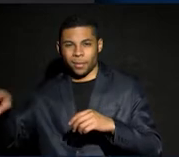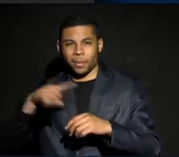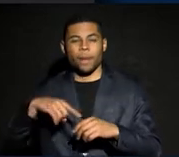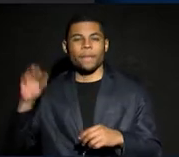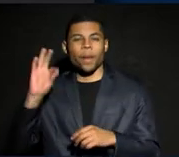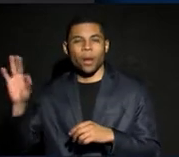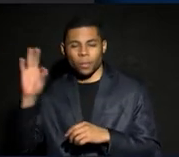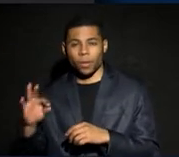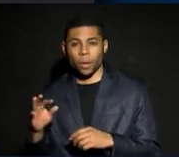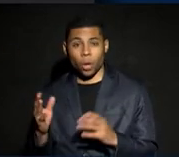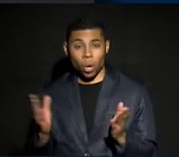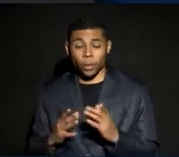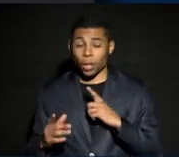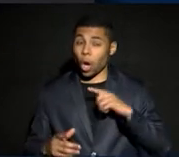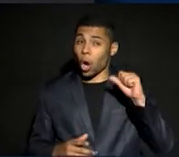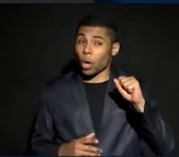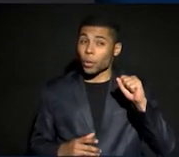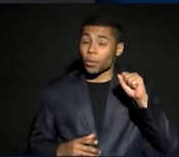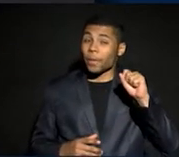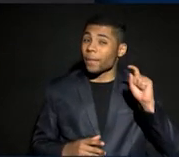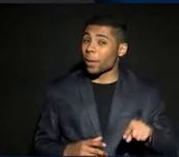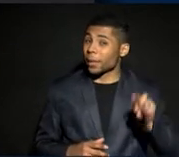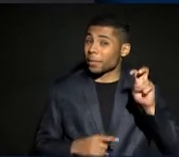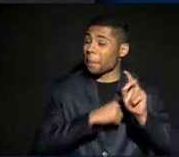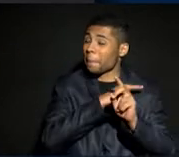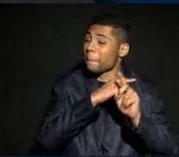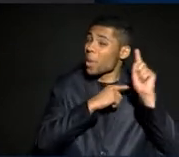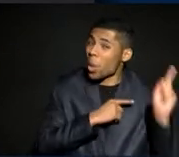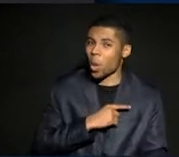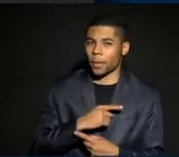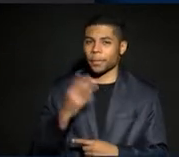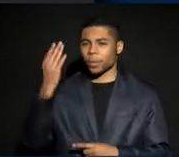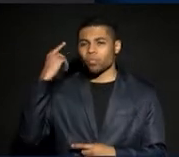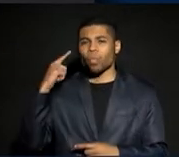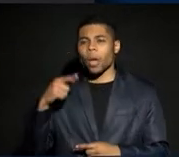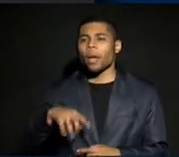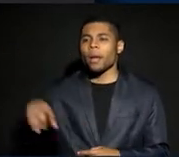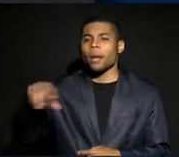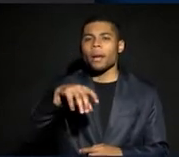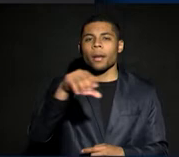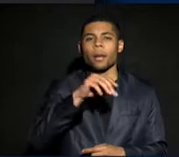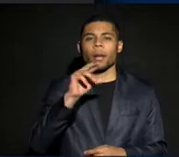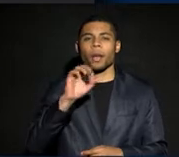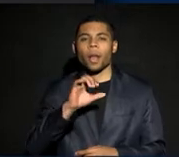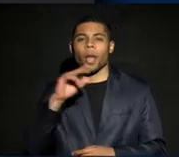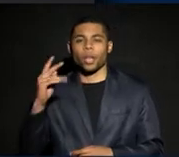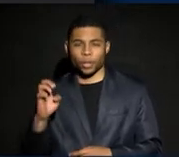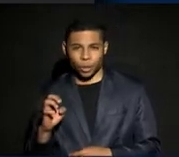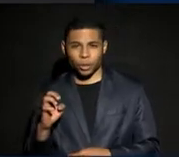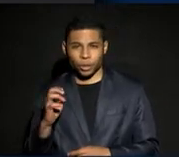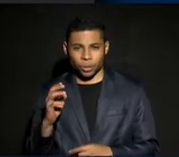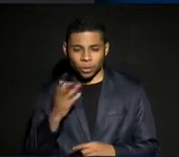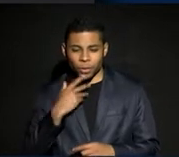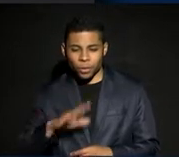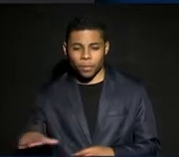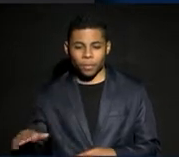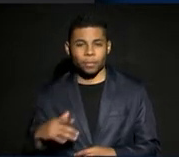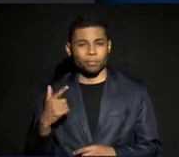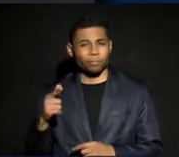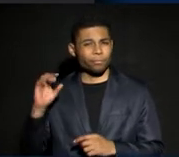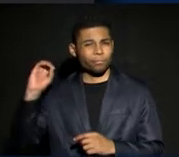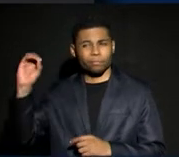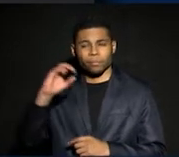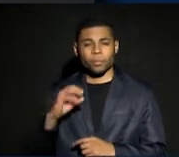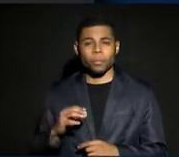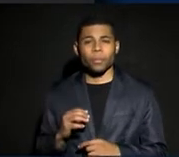de universitários. Nós não tínhamos creche, 35% dos brasileiros de 0 a 3 anos estão em creche. Nós não tínhamos